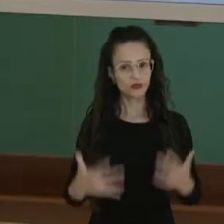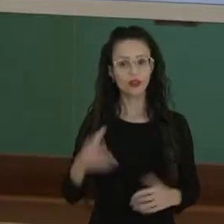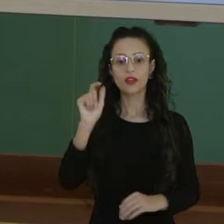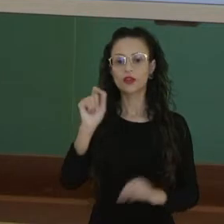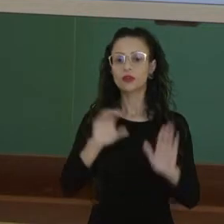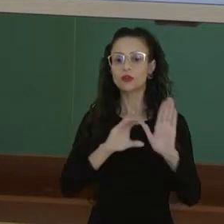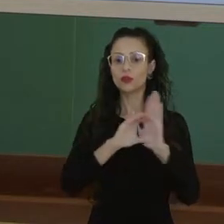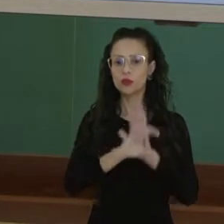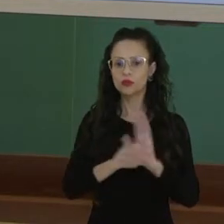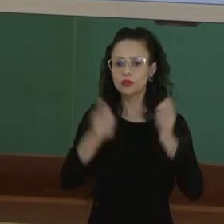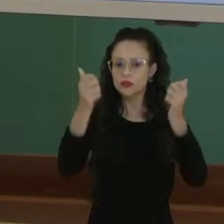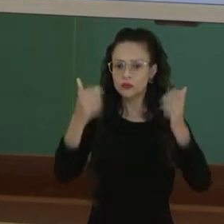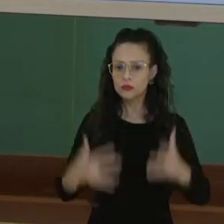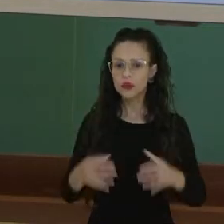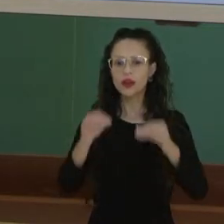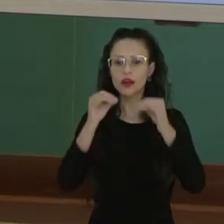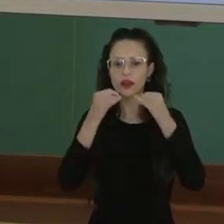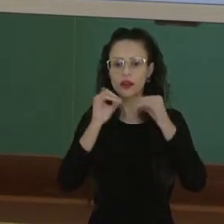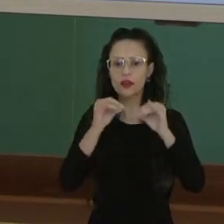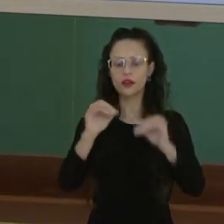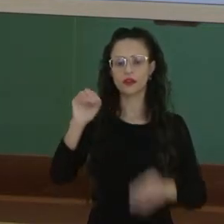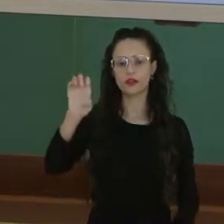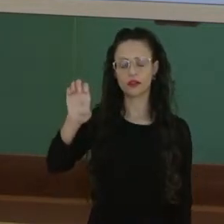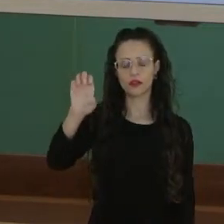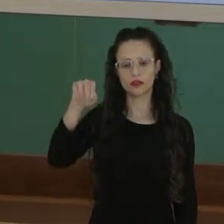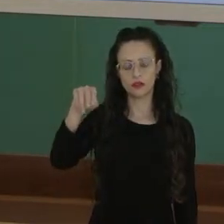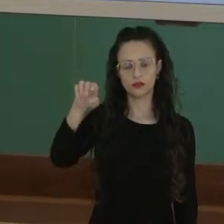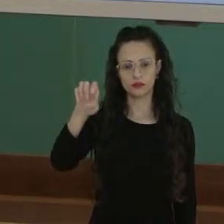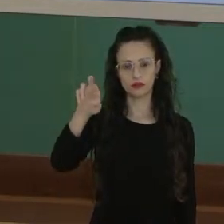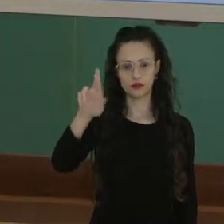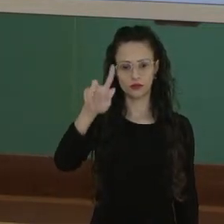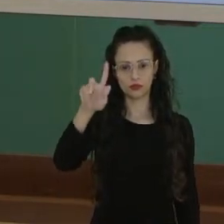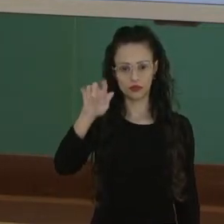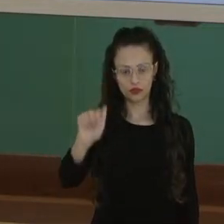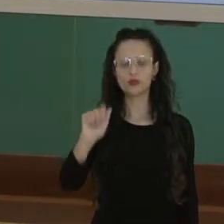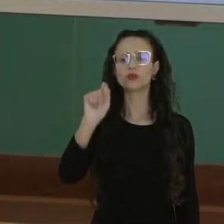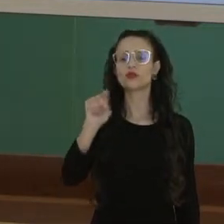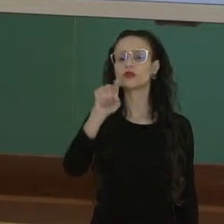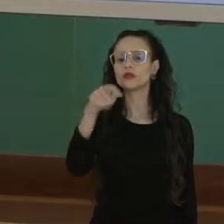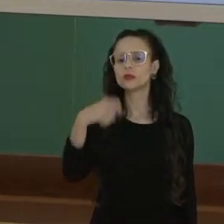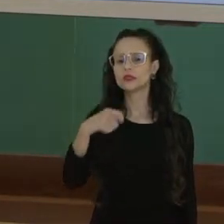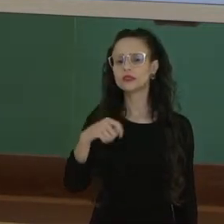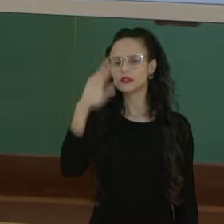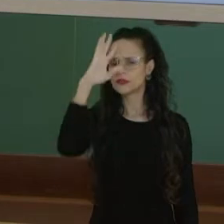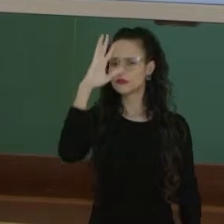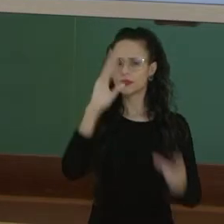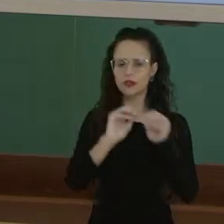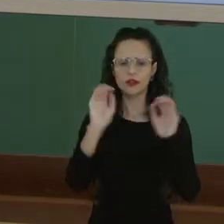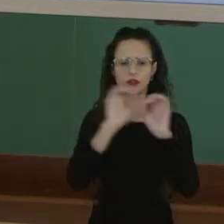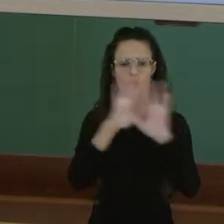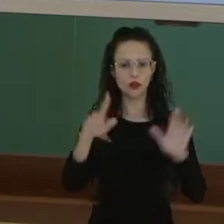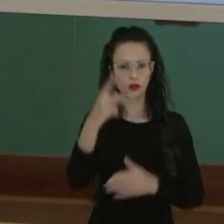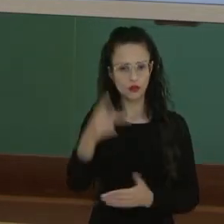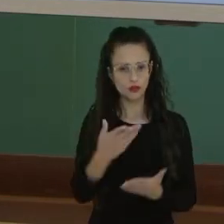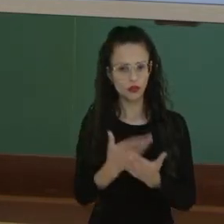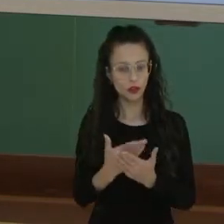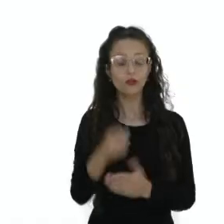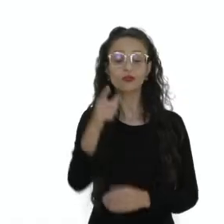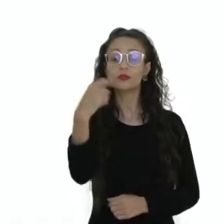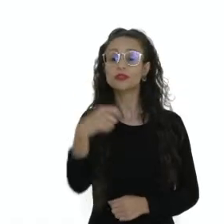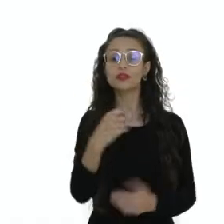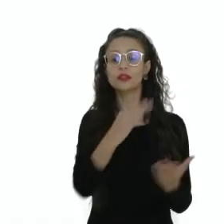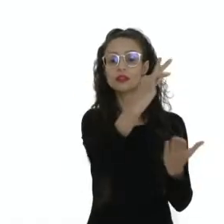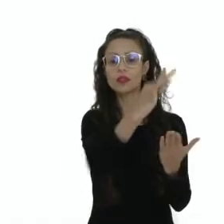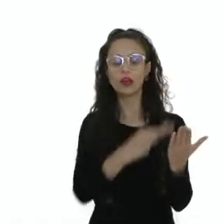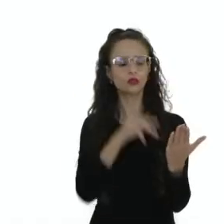conceituar energia. O que você precisa saber para poder entender bem essa aula? Primeiro, interpretar textos, né? Para